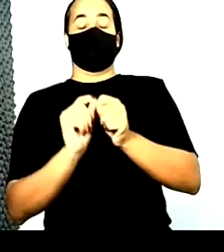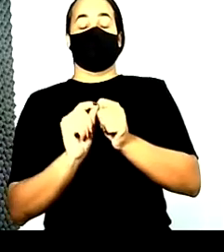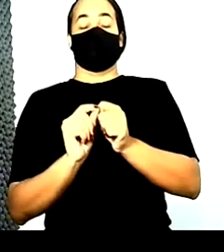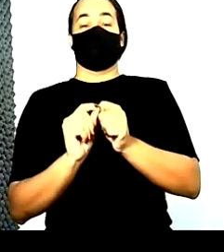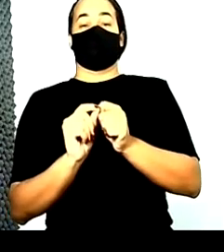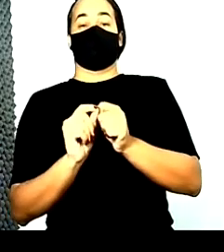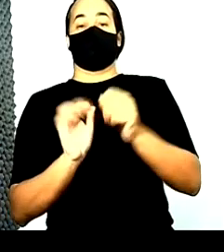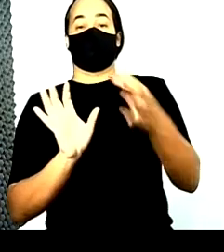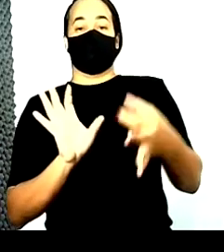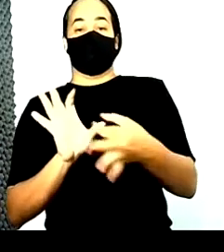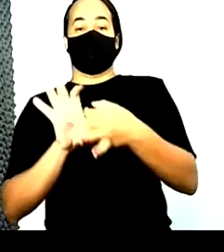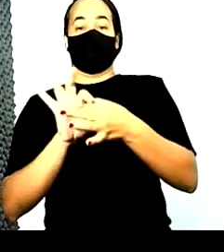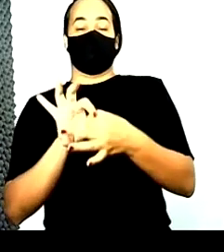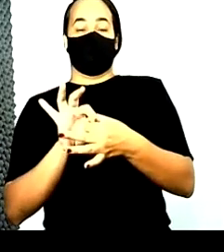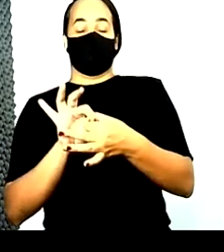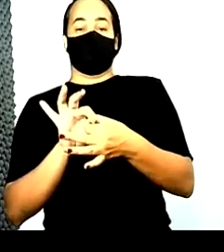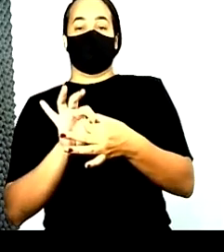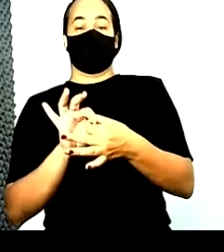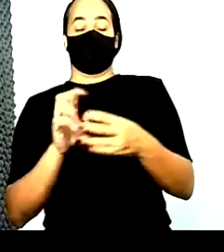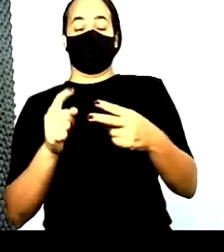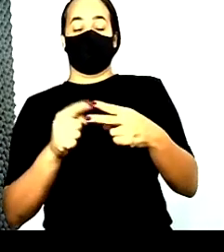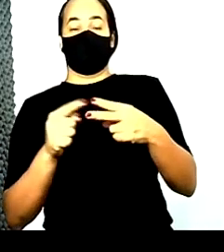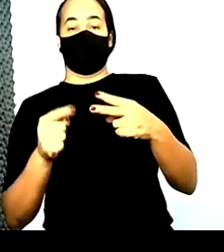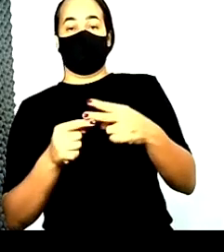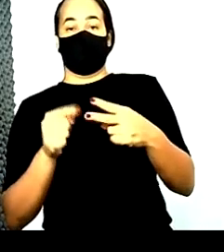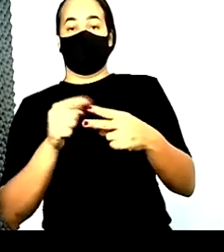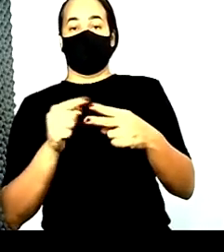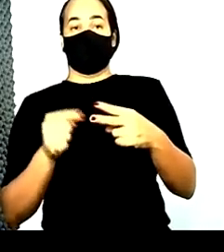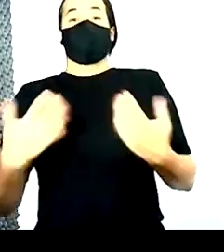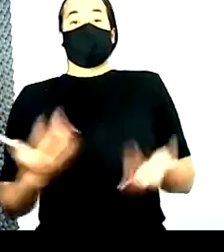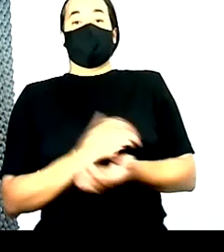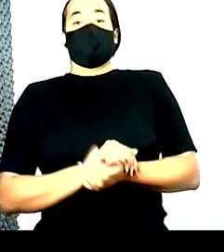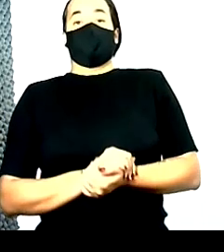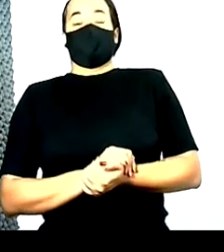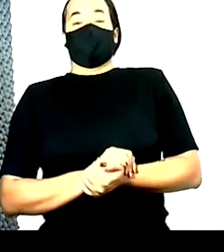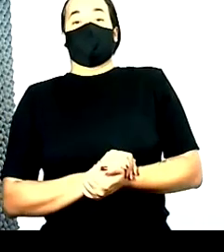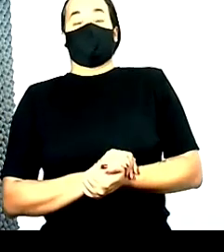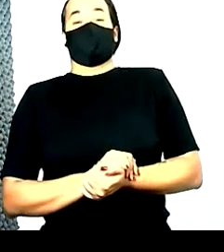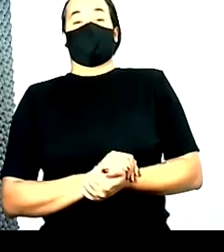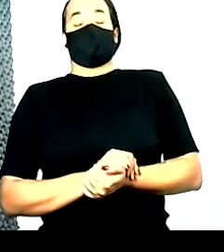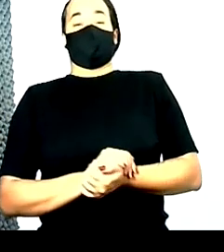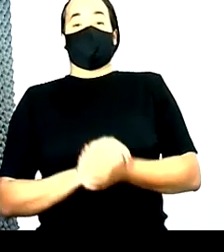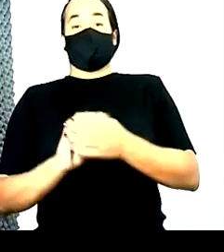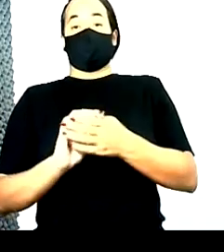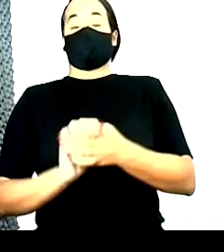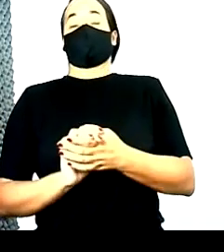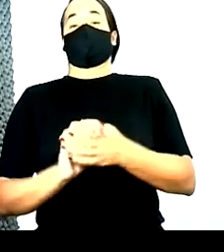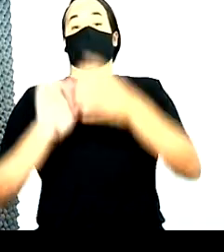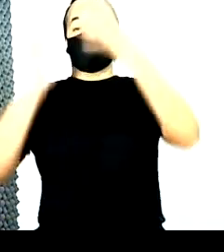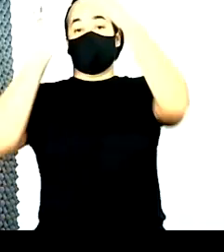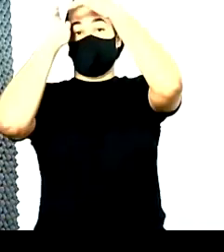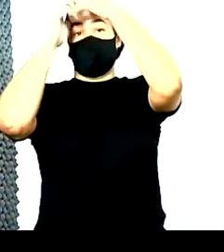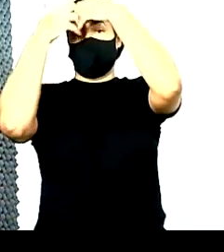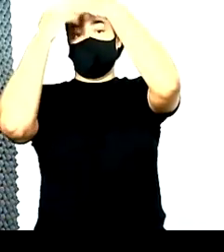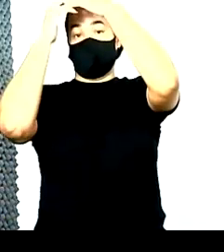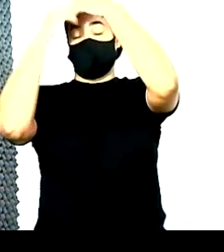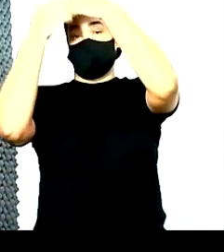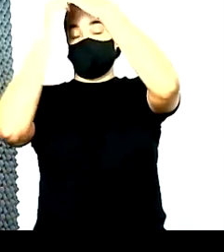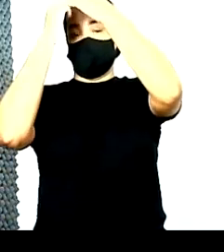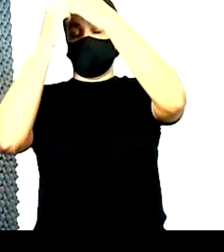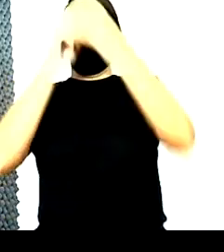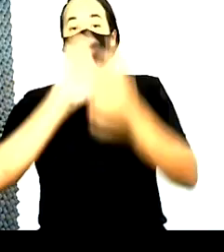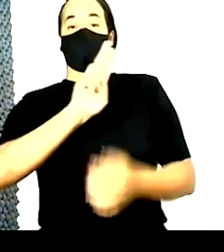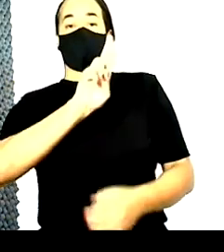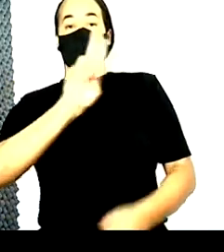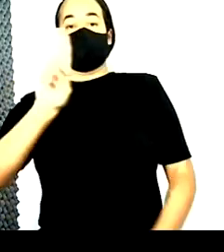integração entre esses dois sistemas. Então, eles vão ser interligados. As glândulas do sistema endócrino são, a primeira delas,